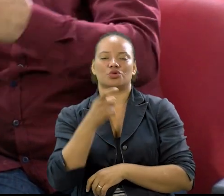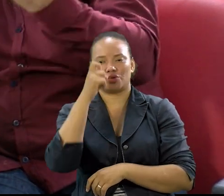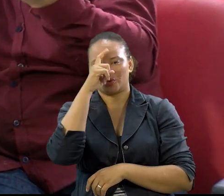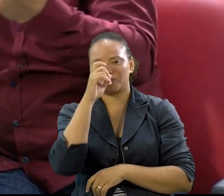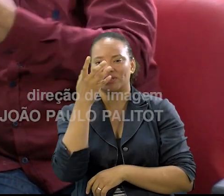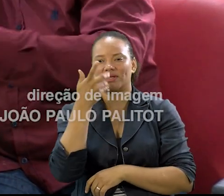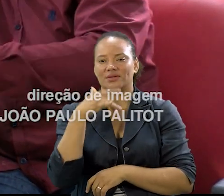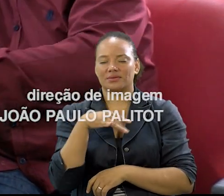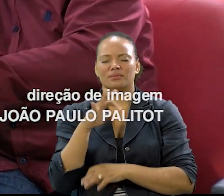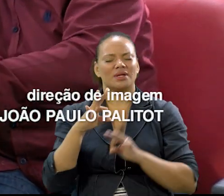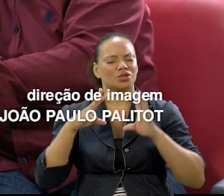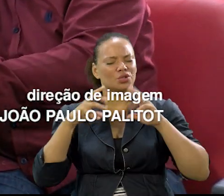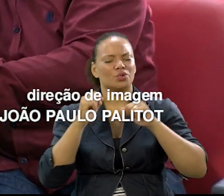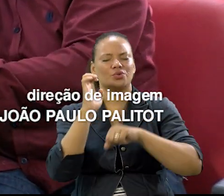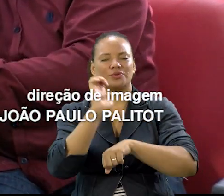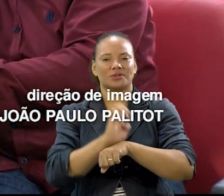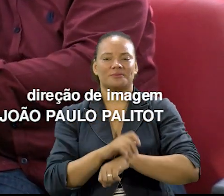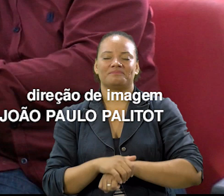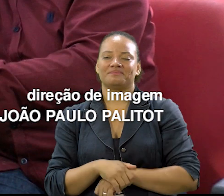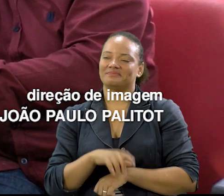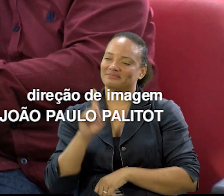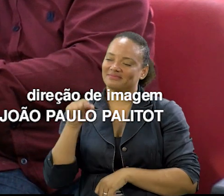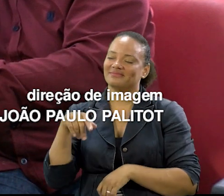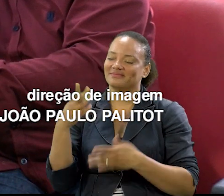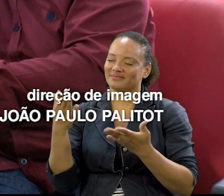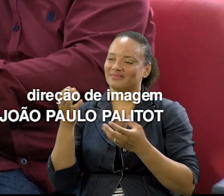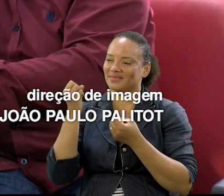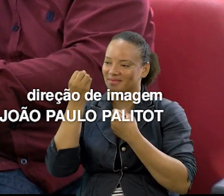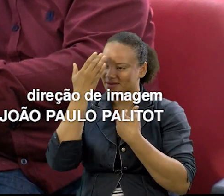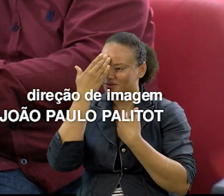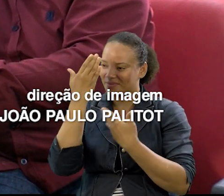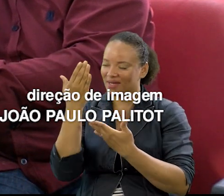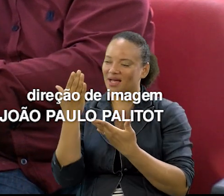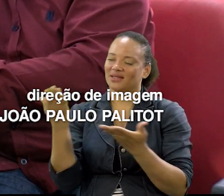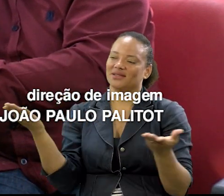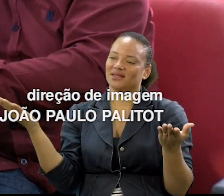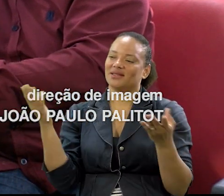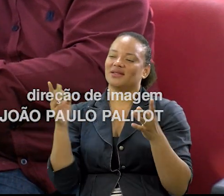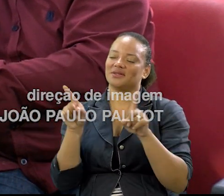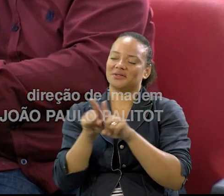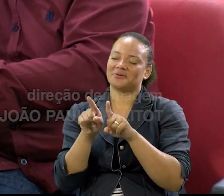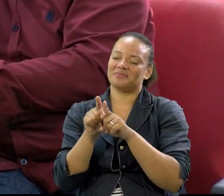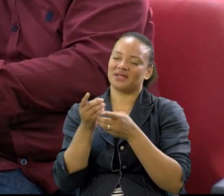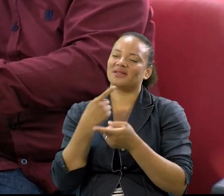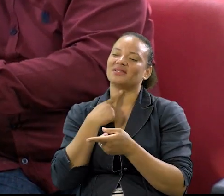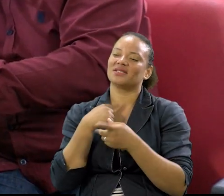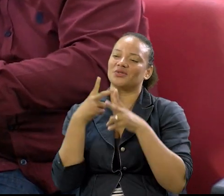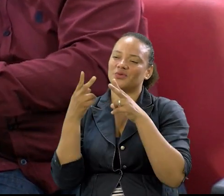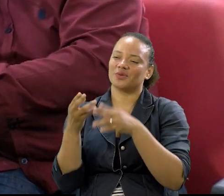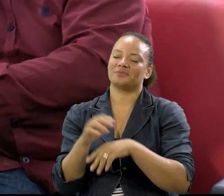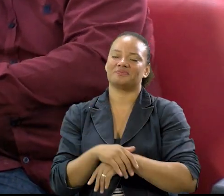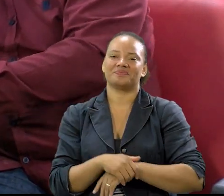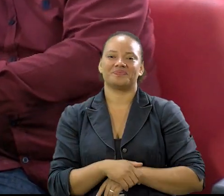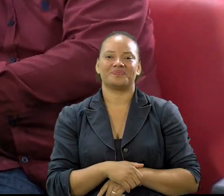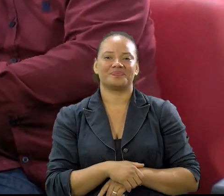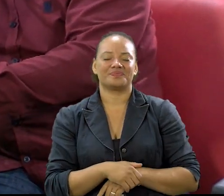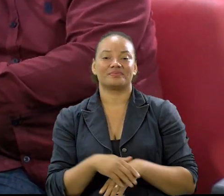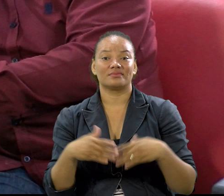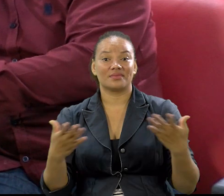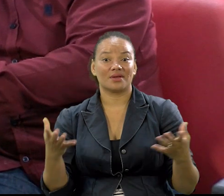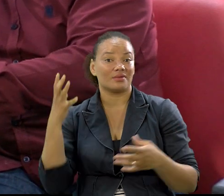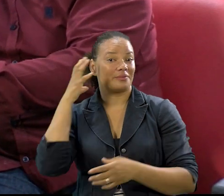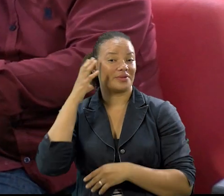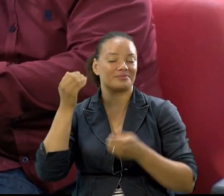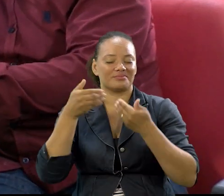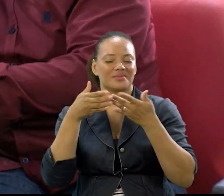Cosmo mas do Estado inteiro Deus abençoe que assim seja a a a vocês também obrigado olha esse é o